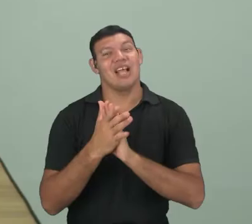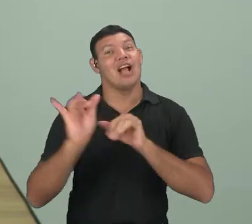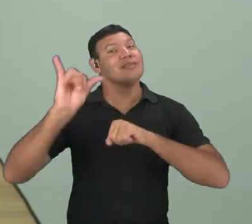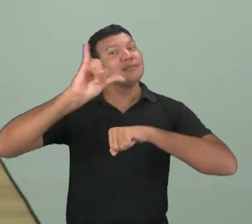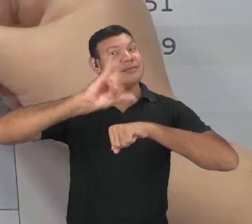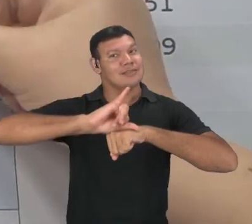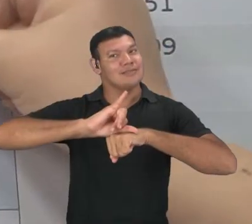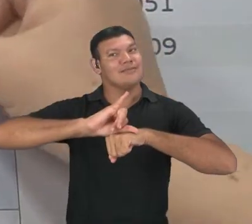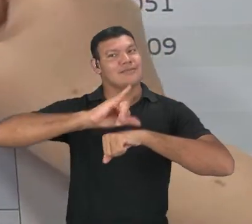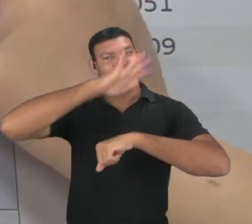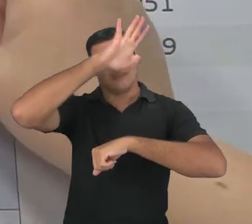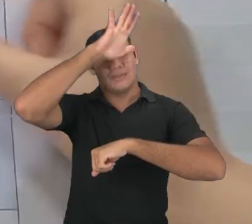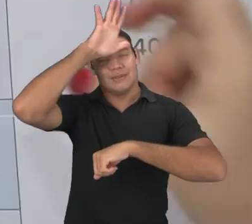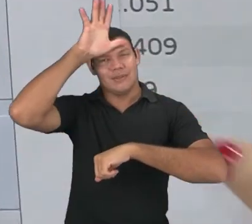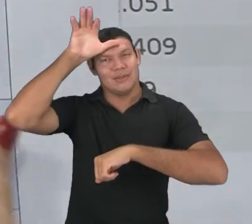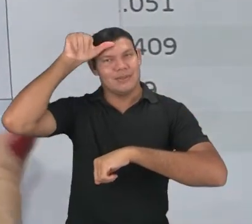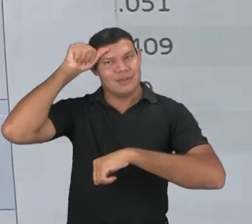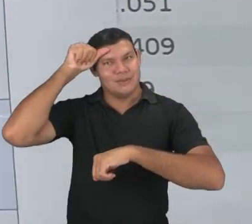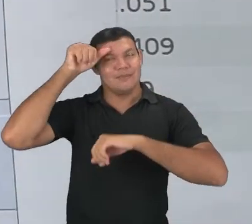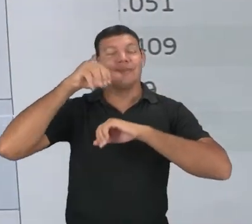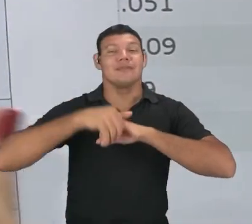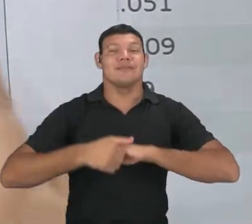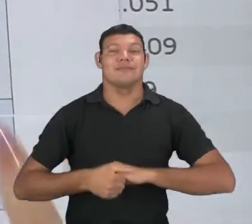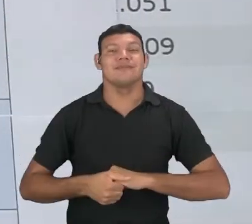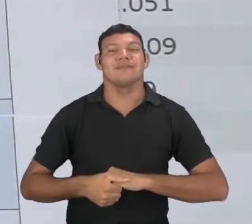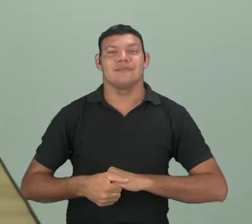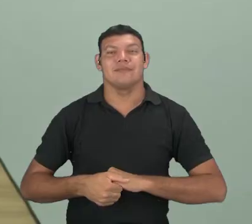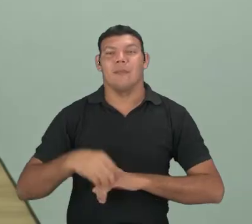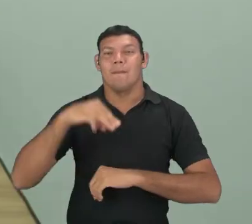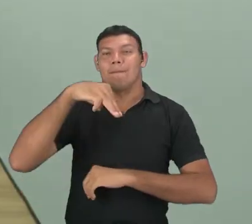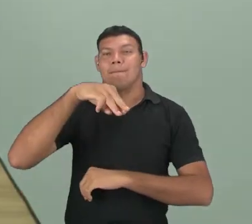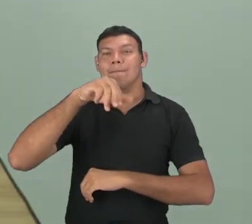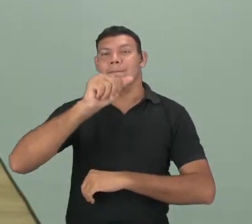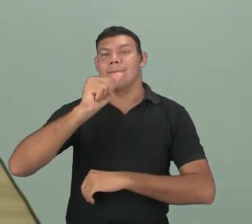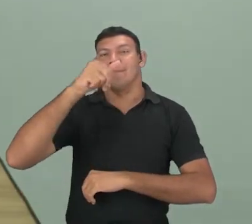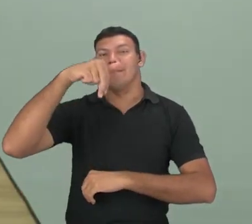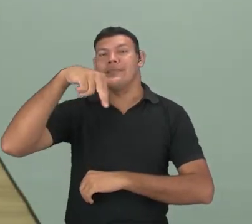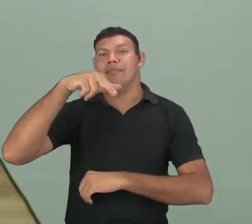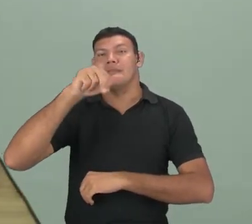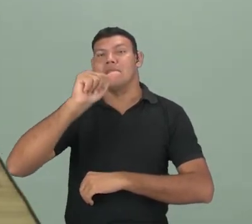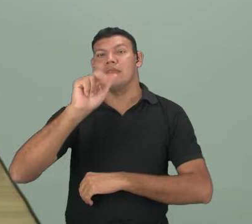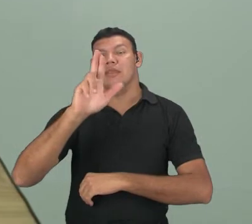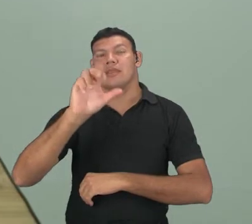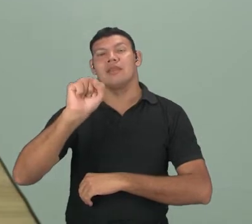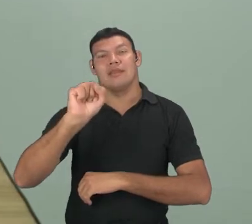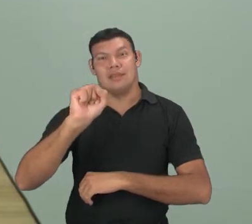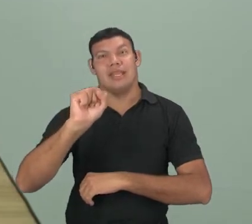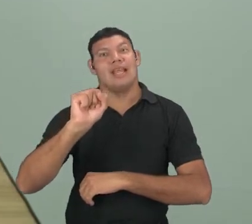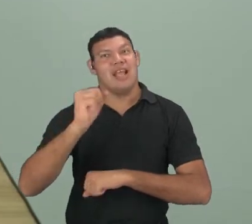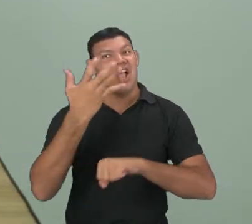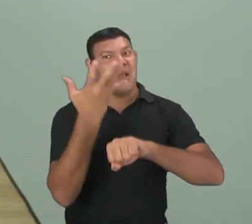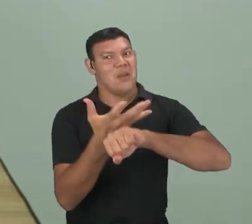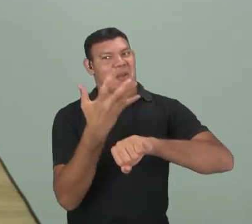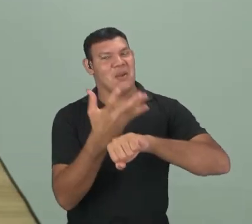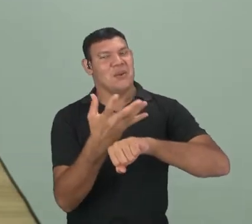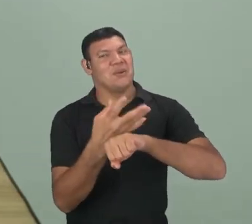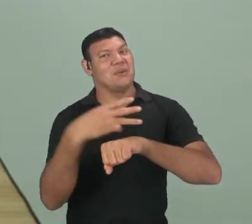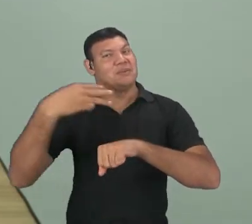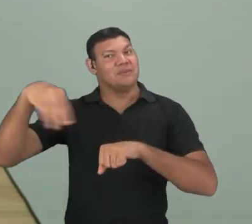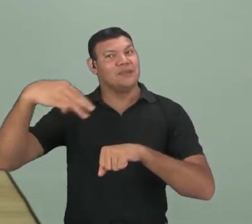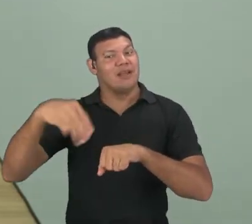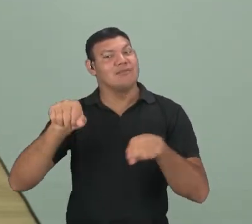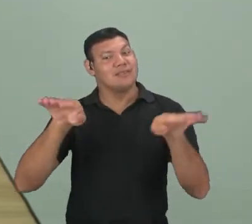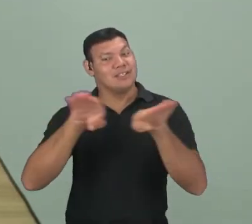é Manaus. Olha só. Manaus, Nós estamos tendo aula de matemática e de geografia ao mesmo